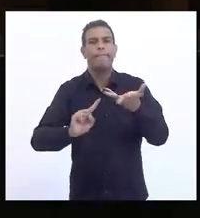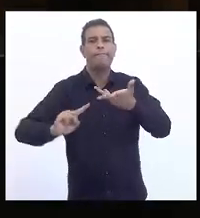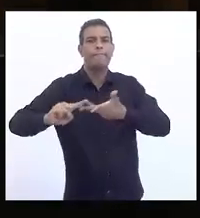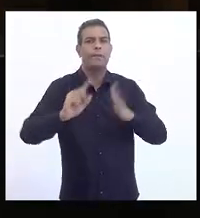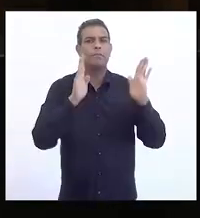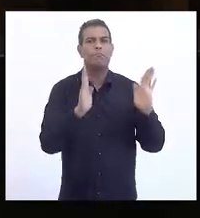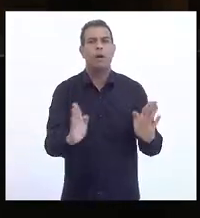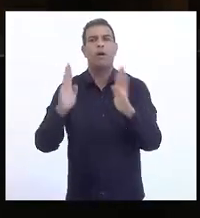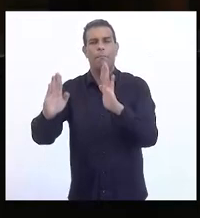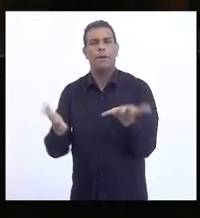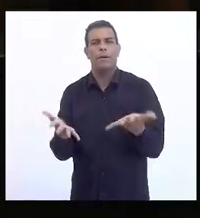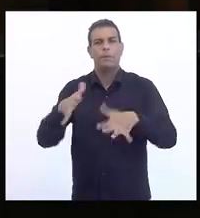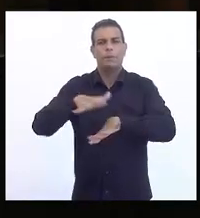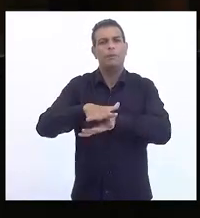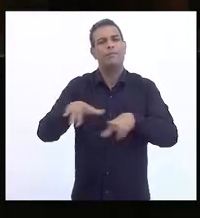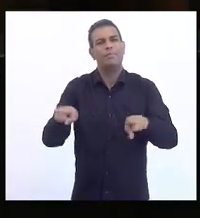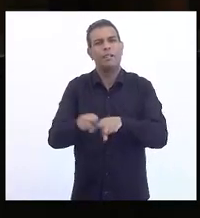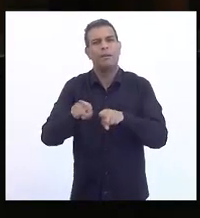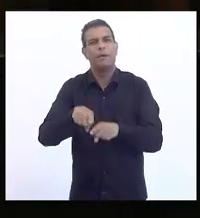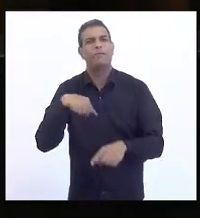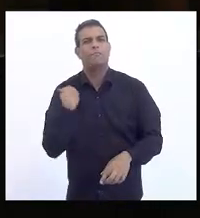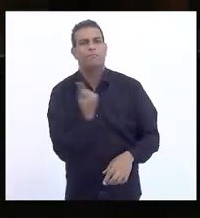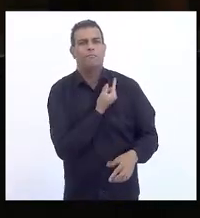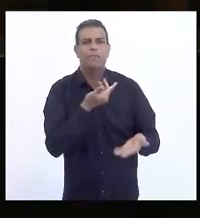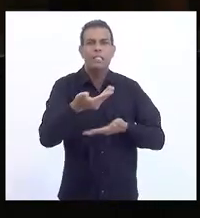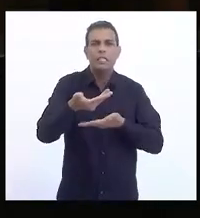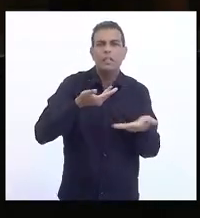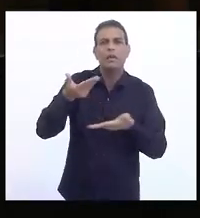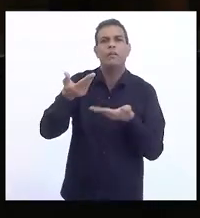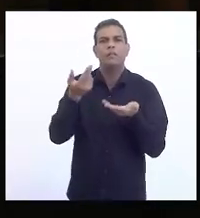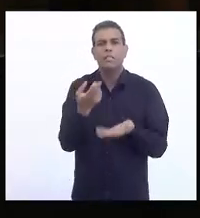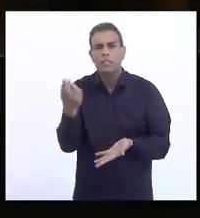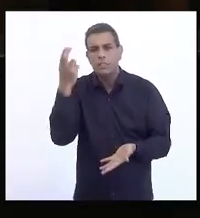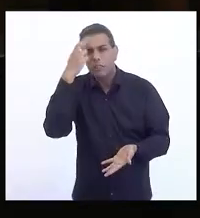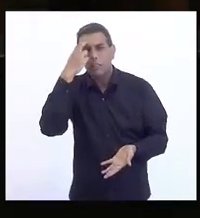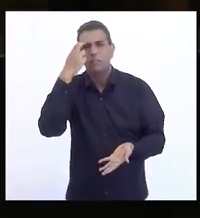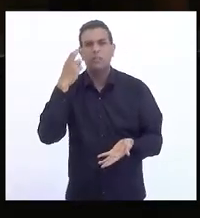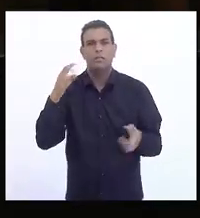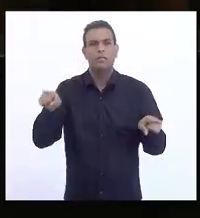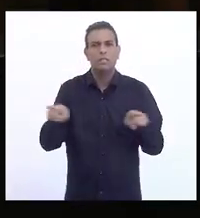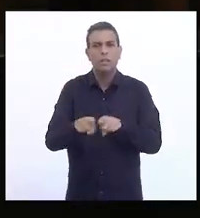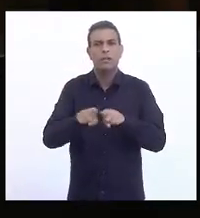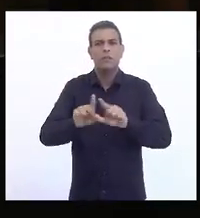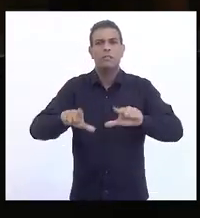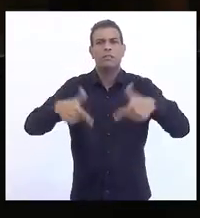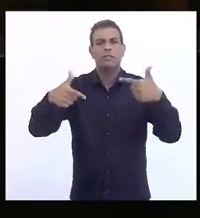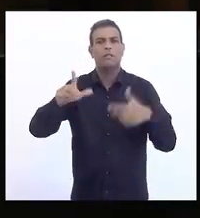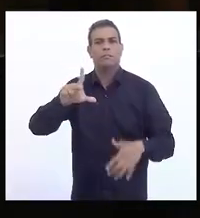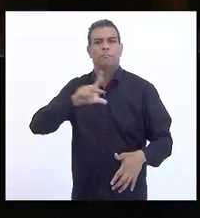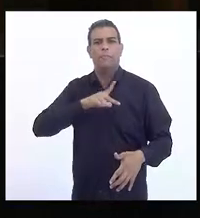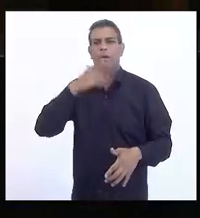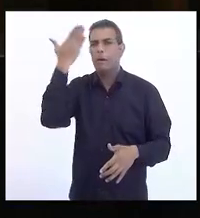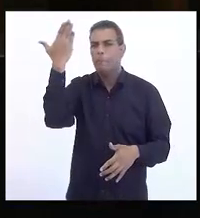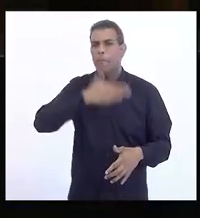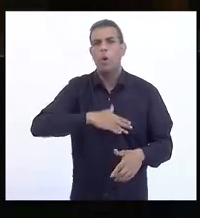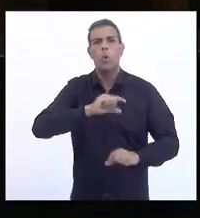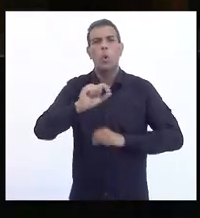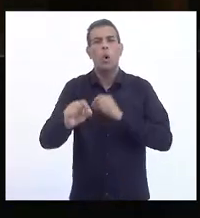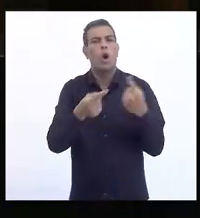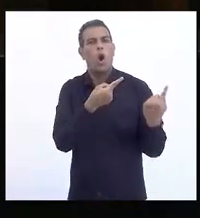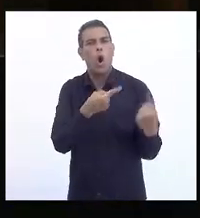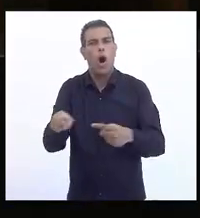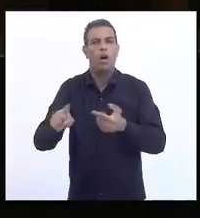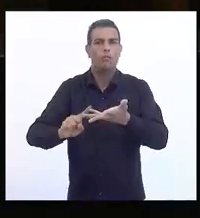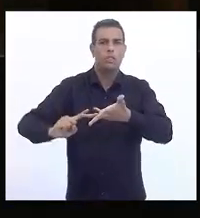da política, inclusive. Mas o serviço de inteligência deve ser priorizado ao invés da política de confronto e